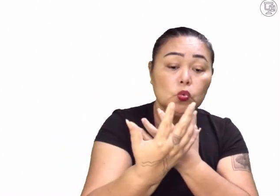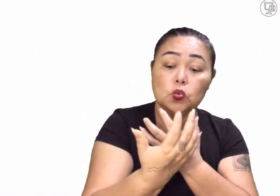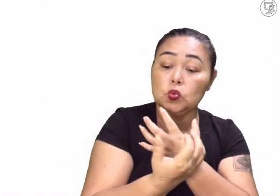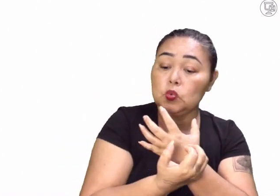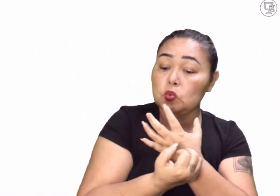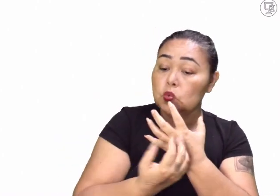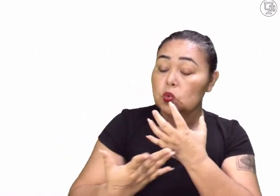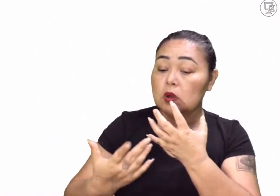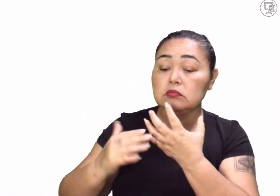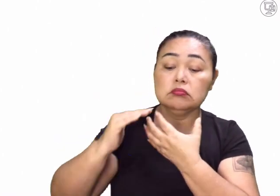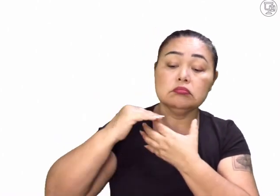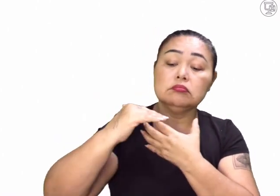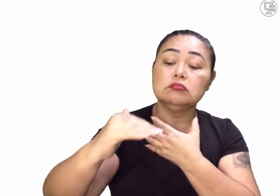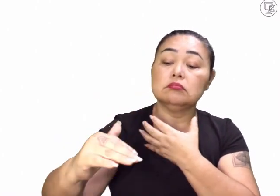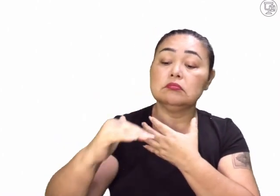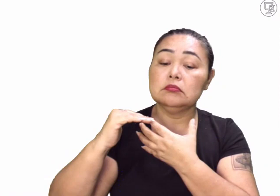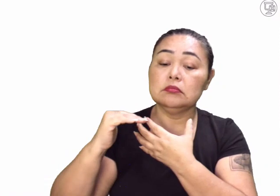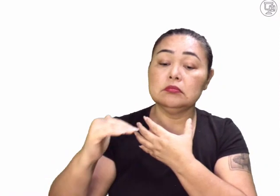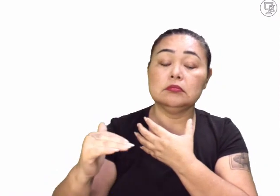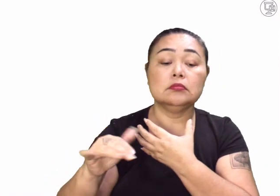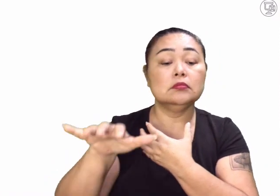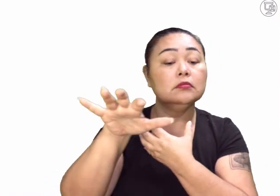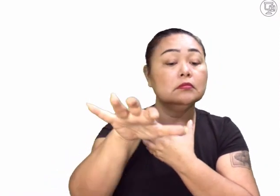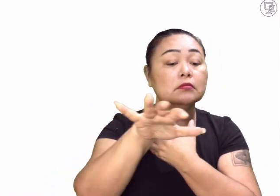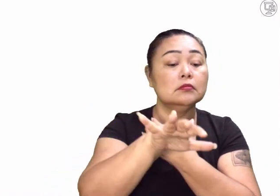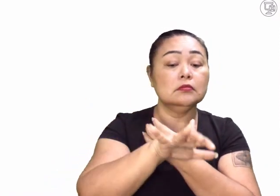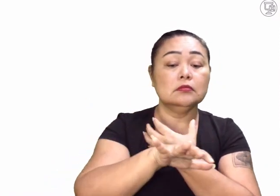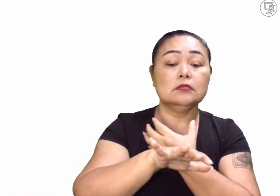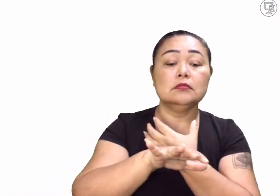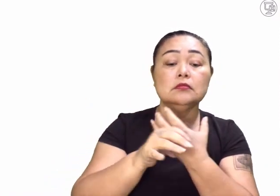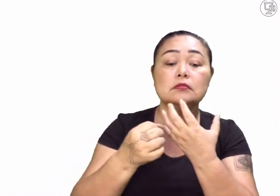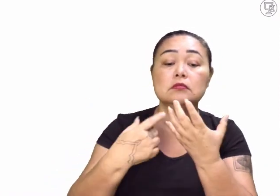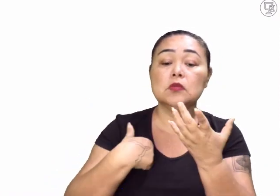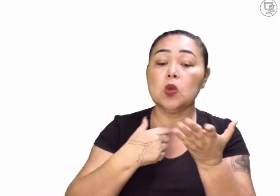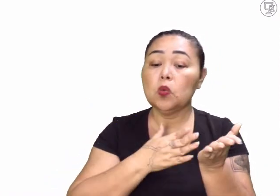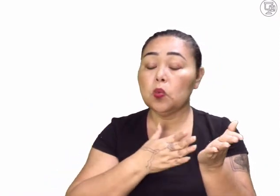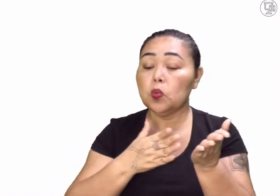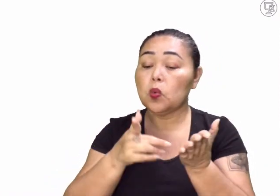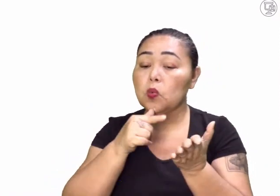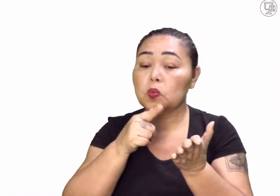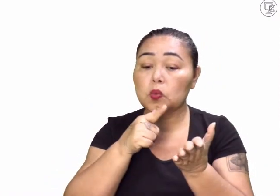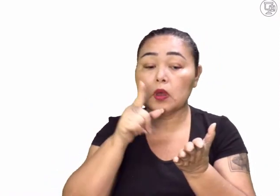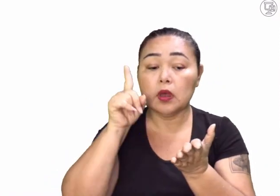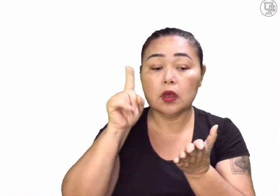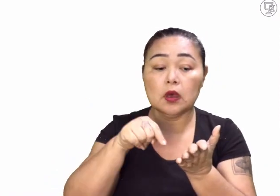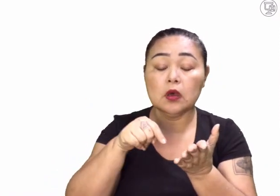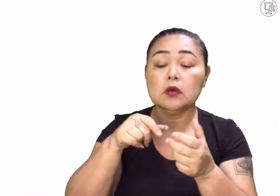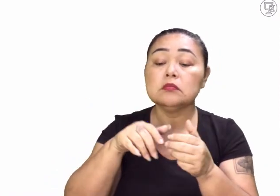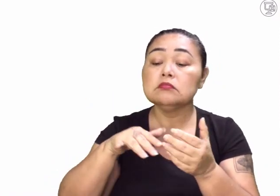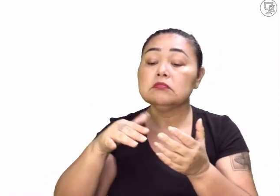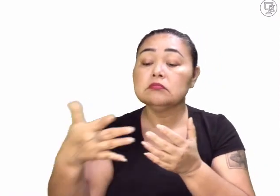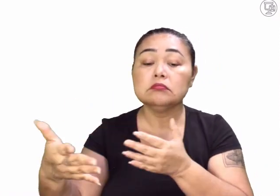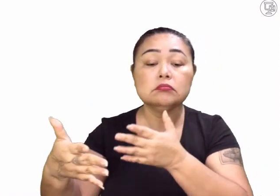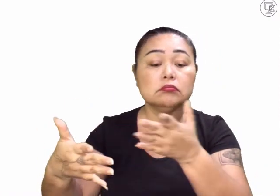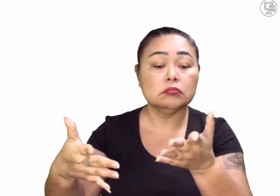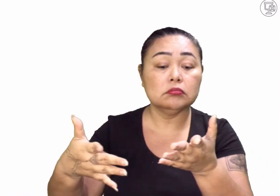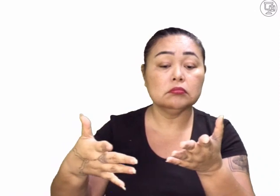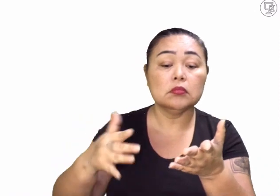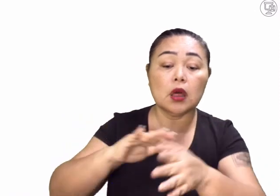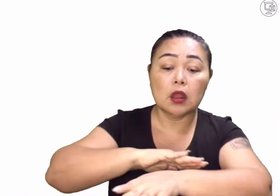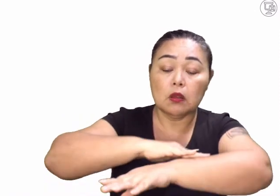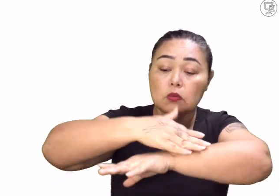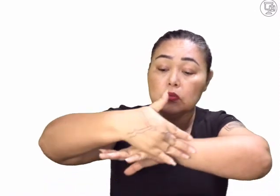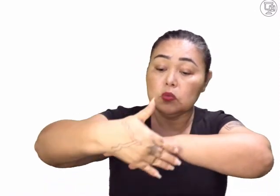Beleza? Bacia hidrográfica. Bacia de drenagem de um curso d'água é a área onde, devido